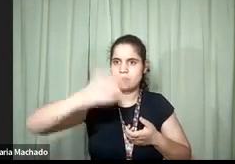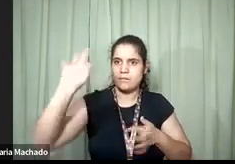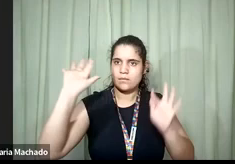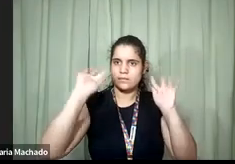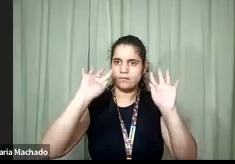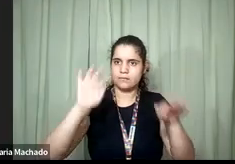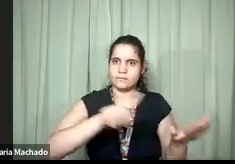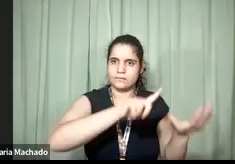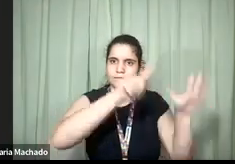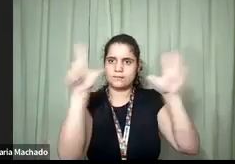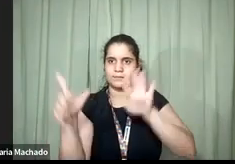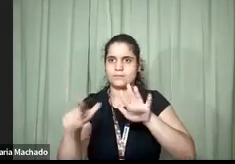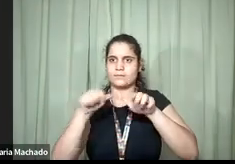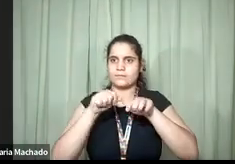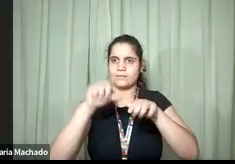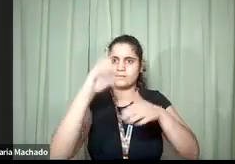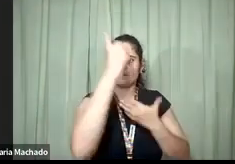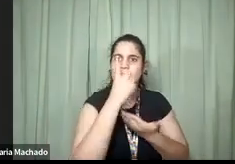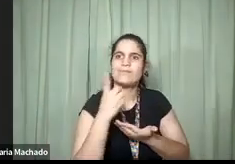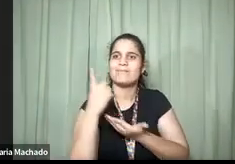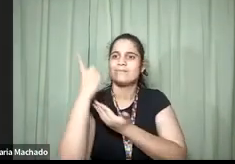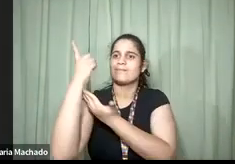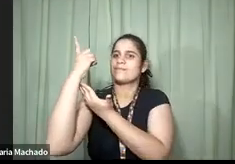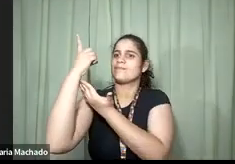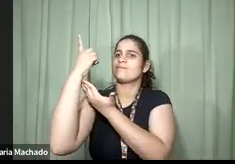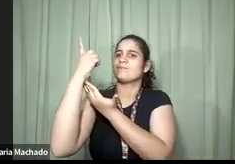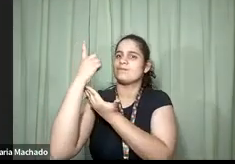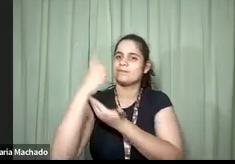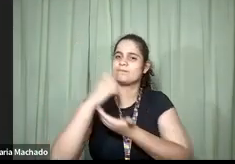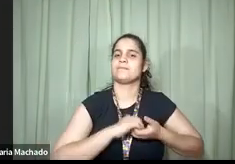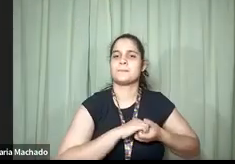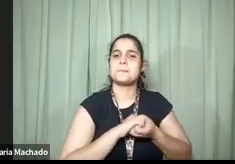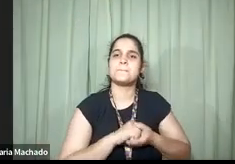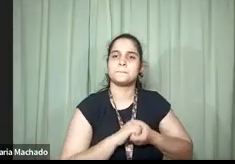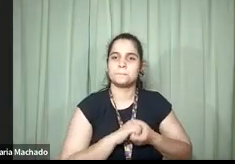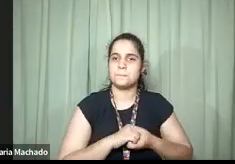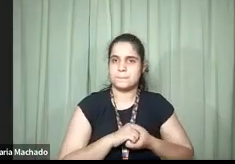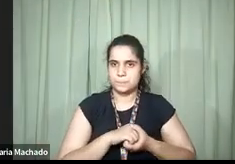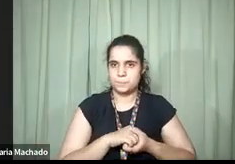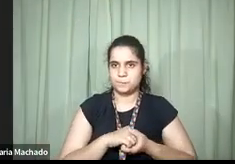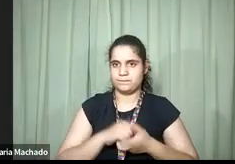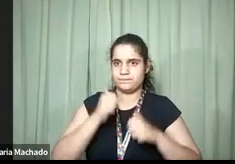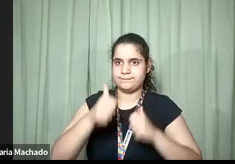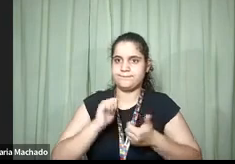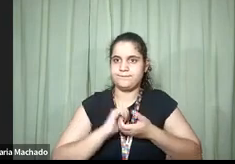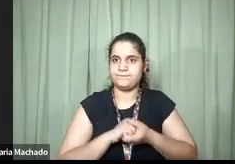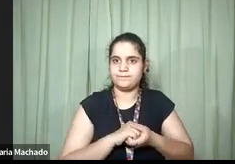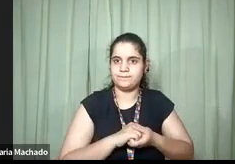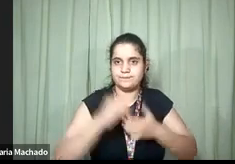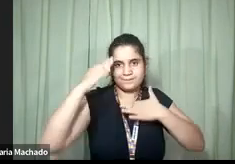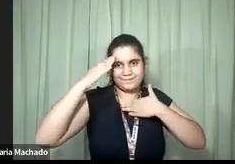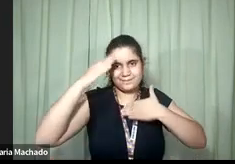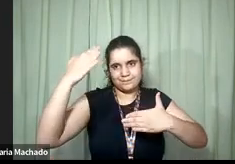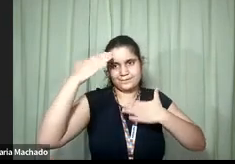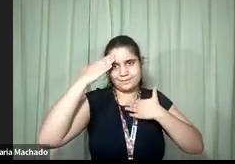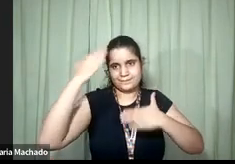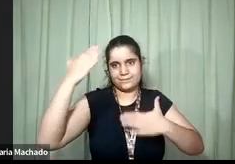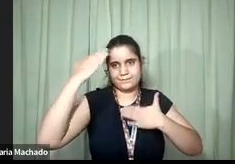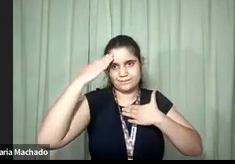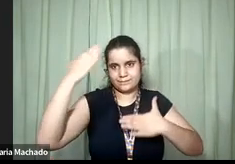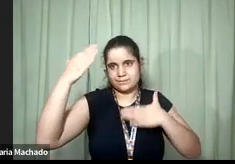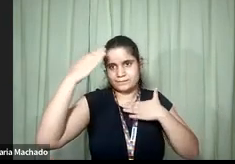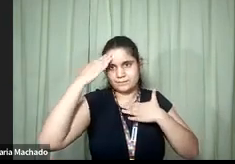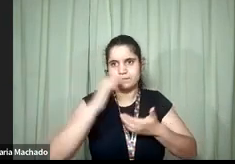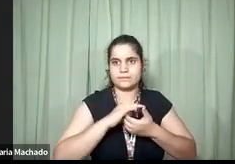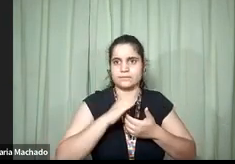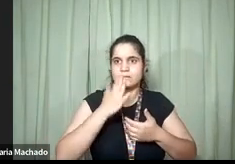semana. Fique com Deus. A nós todos. Tá bom? Muito, Até, muito obrigada. Vamos nos